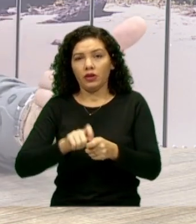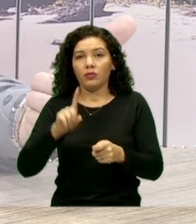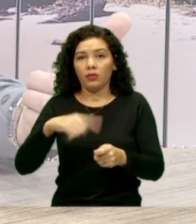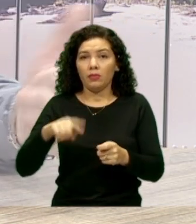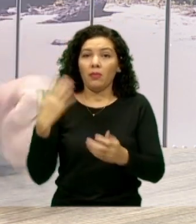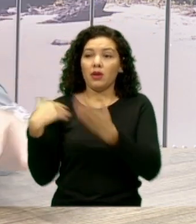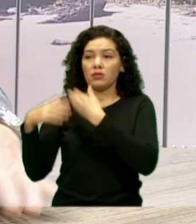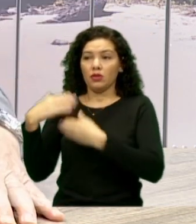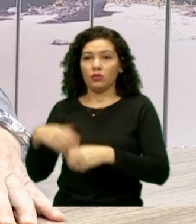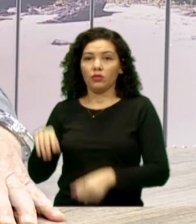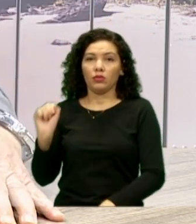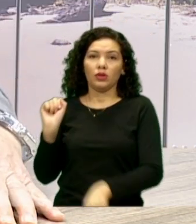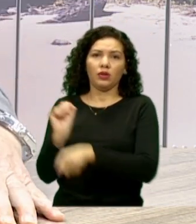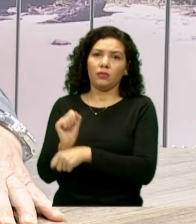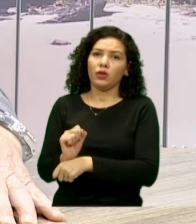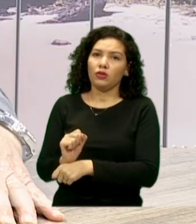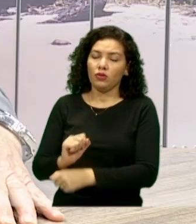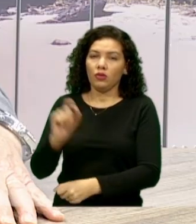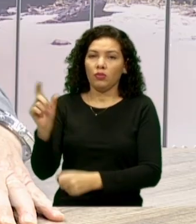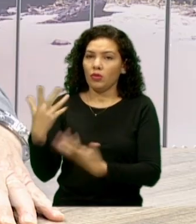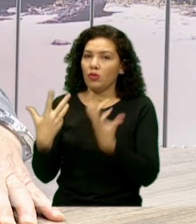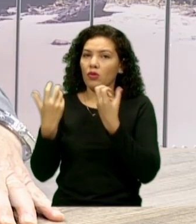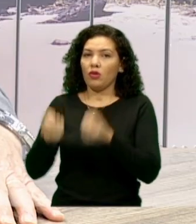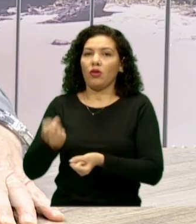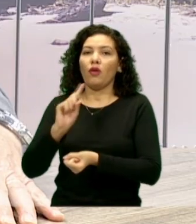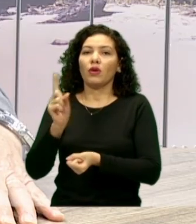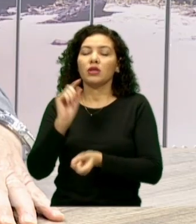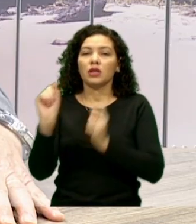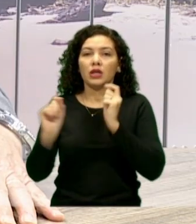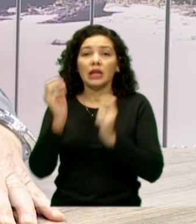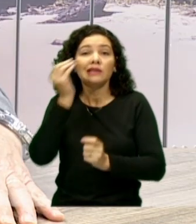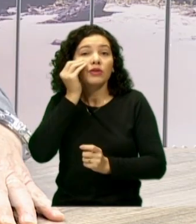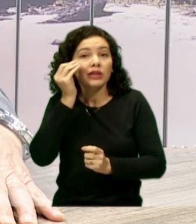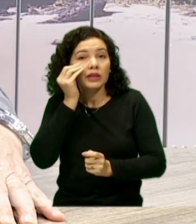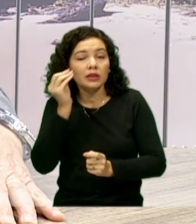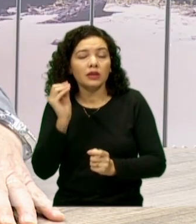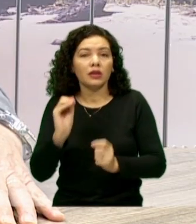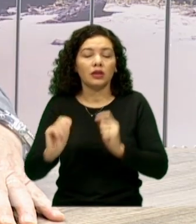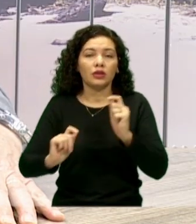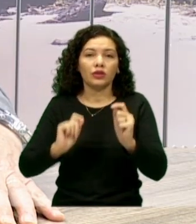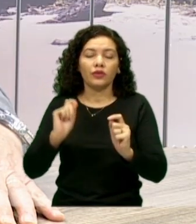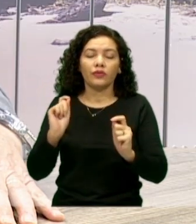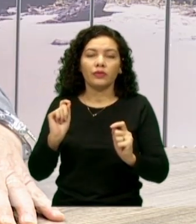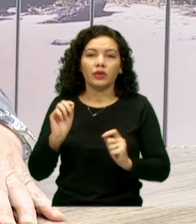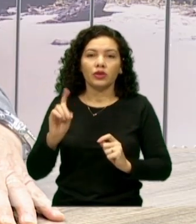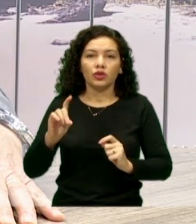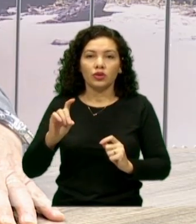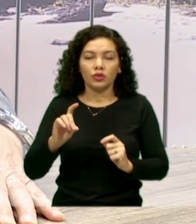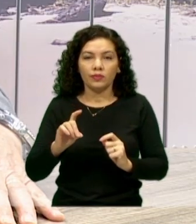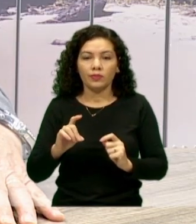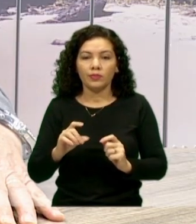no passado também uma tentativa de